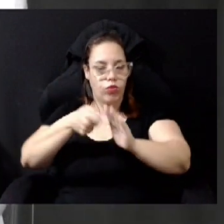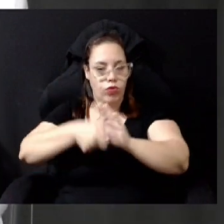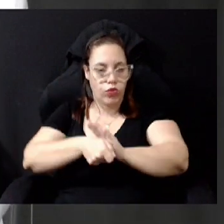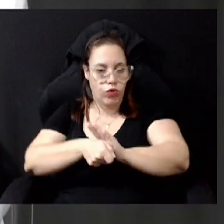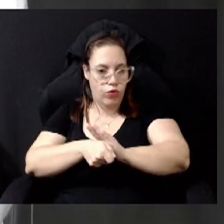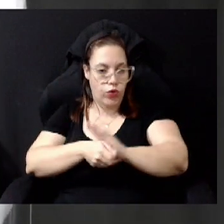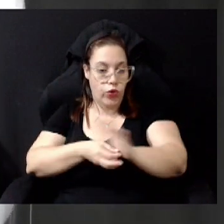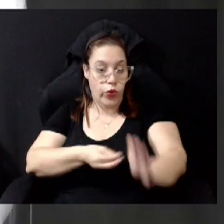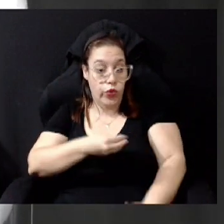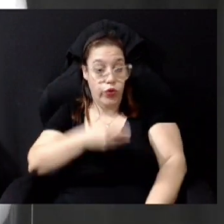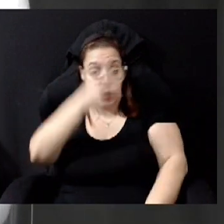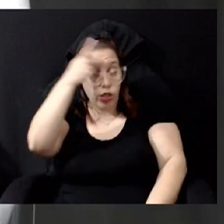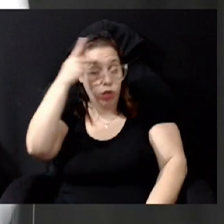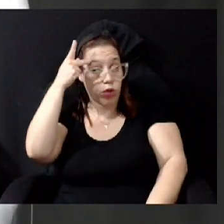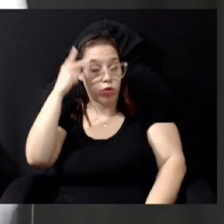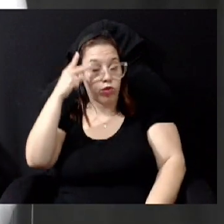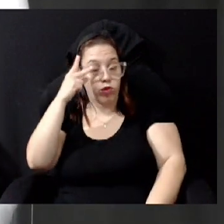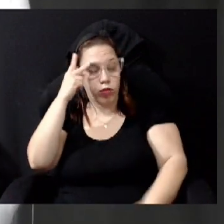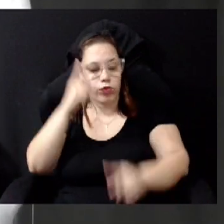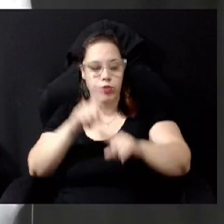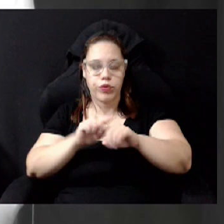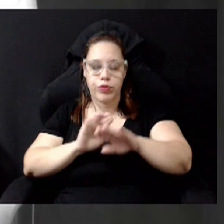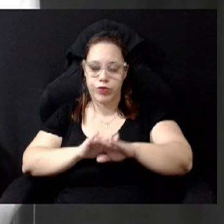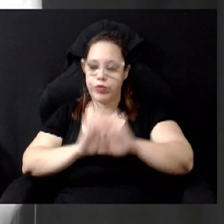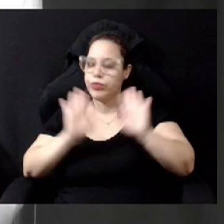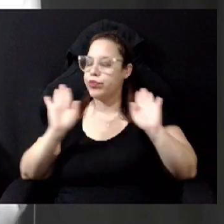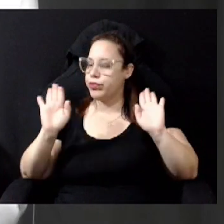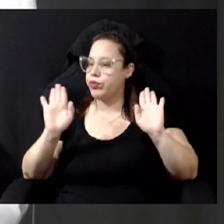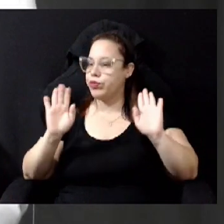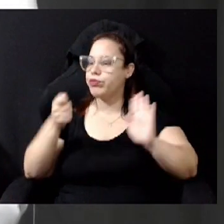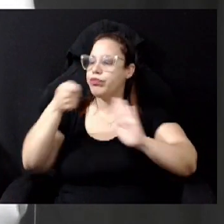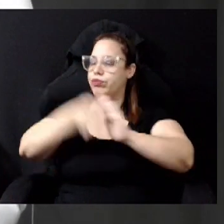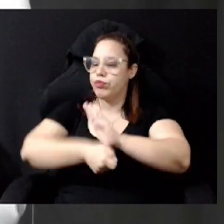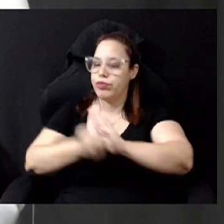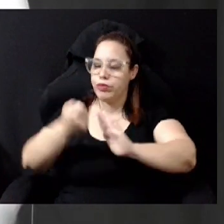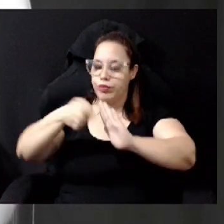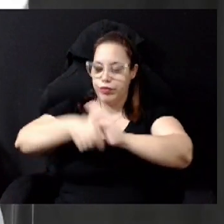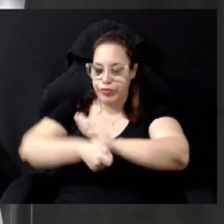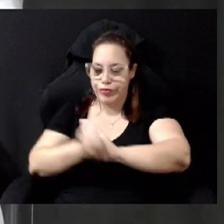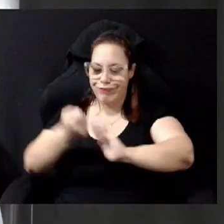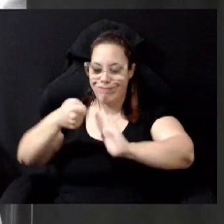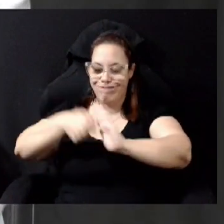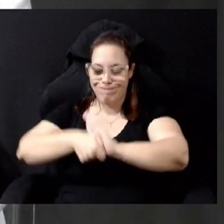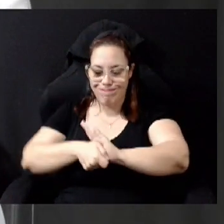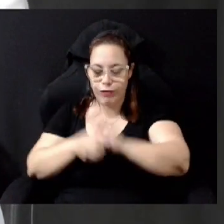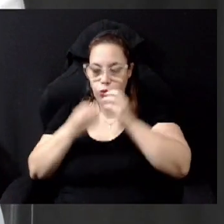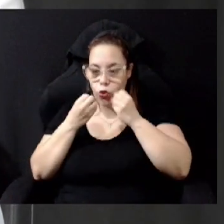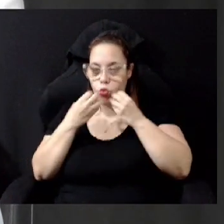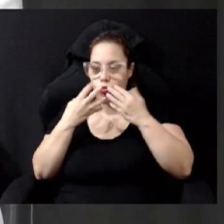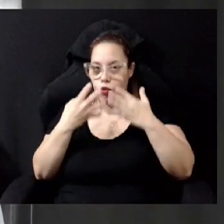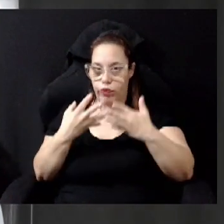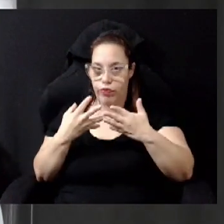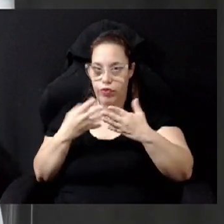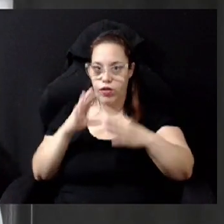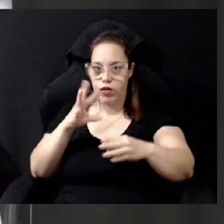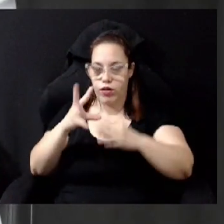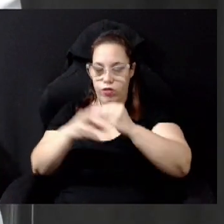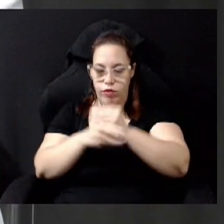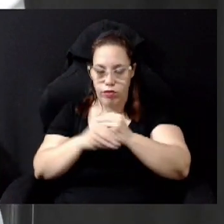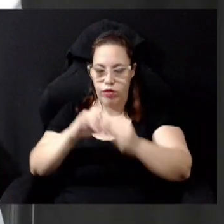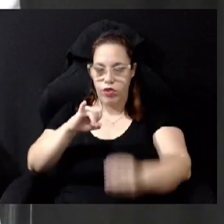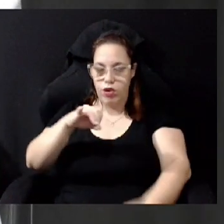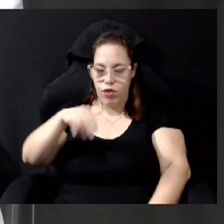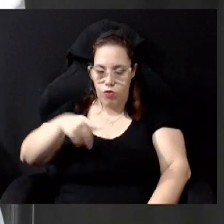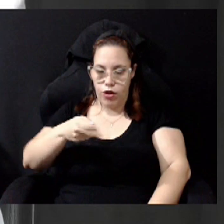pessoas. Mas nós vamos continuar, nós vamos investir uma quantidade muito boa da emenda impositiva